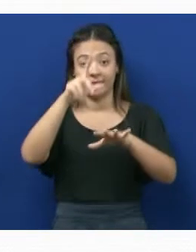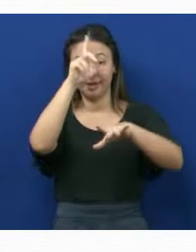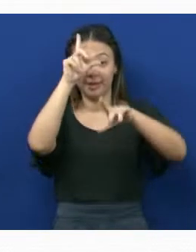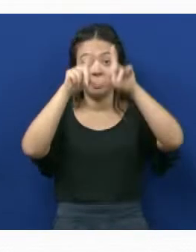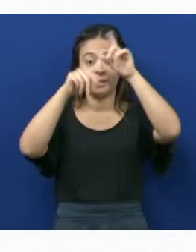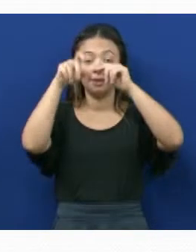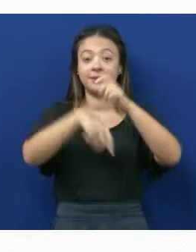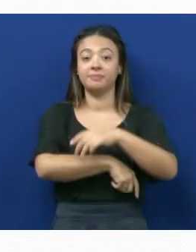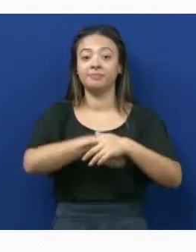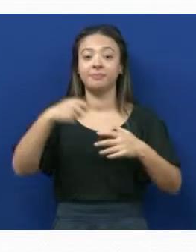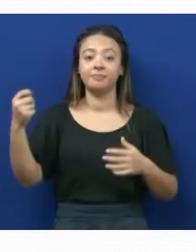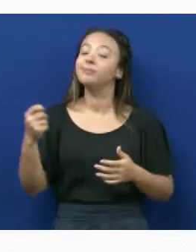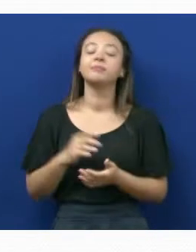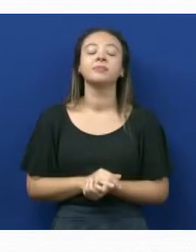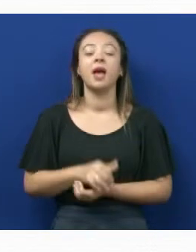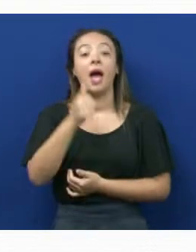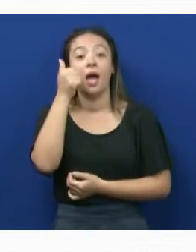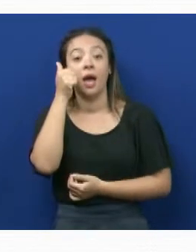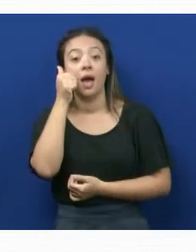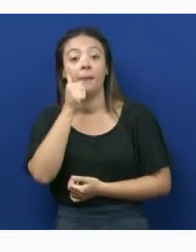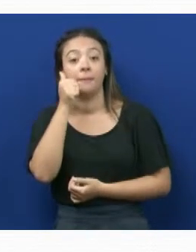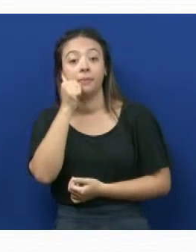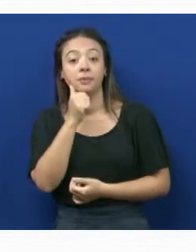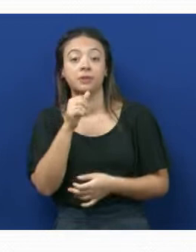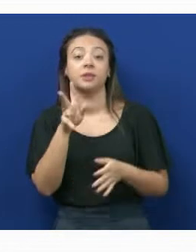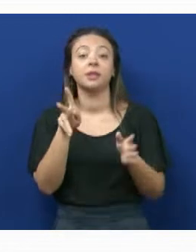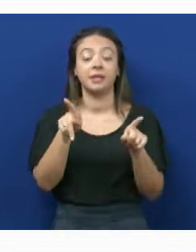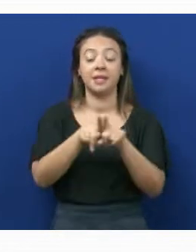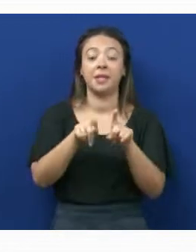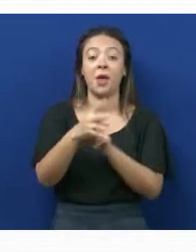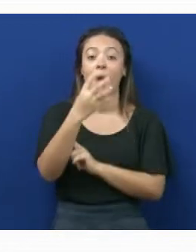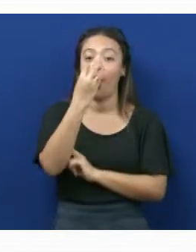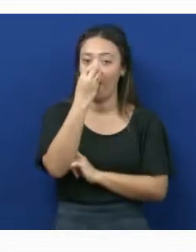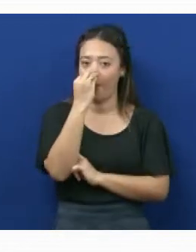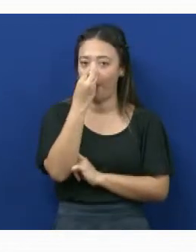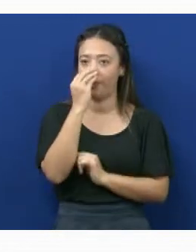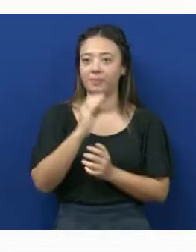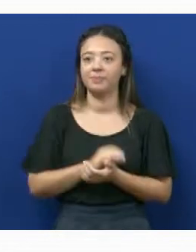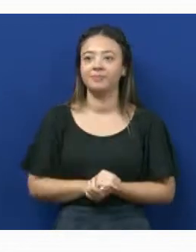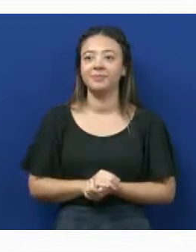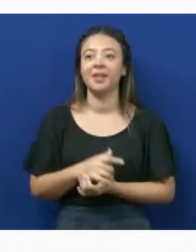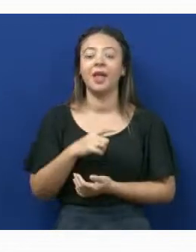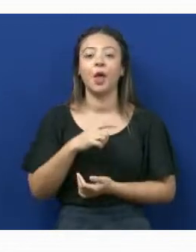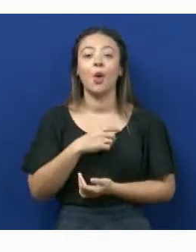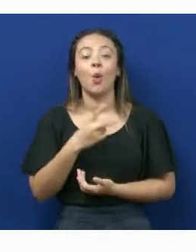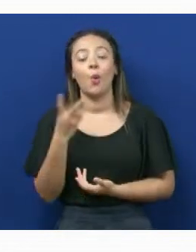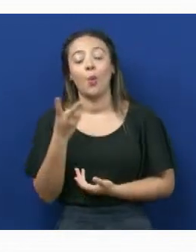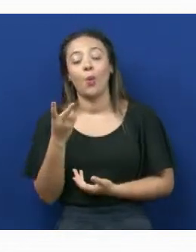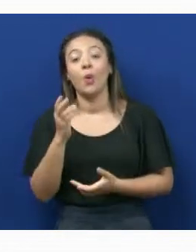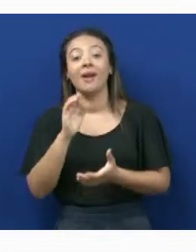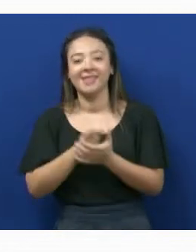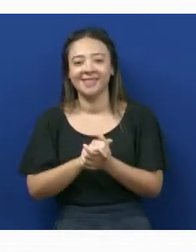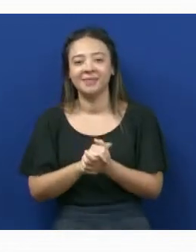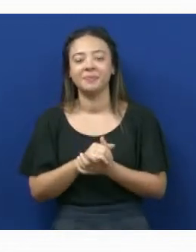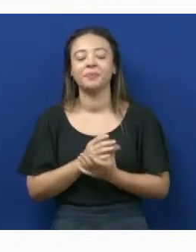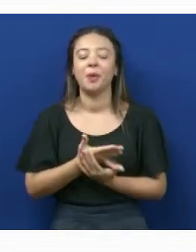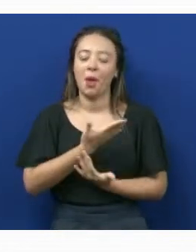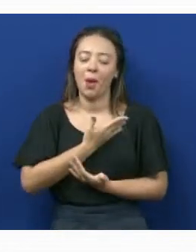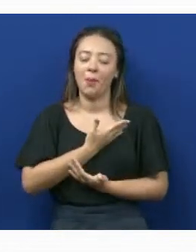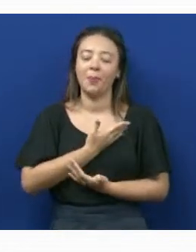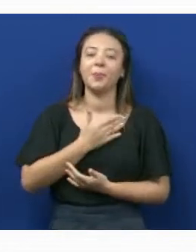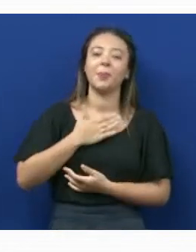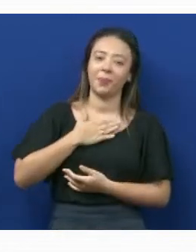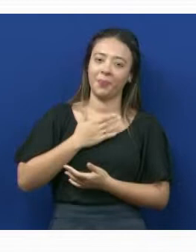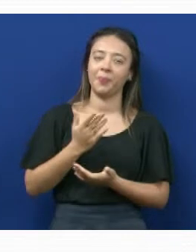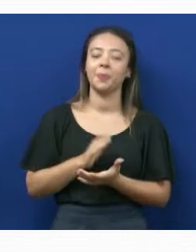menina a menina e o palhaço do Dinho e da Marília. São um casal de amigos meus, inclusive, né? Estudaram